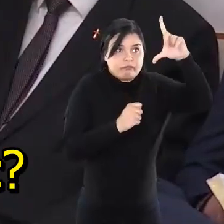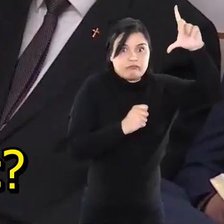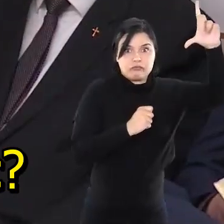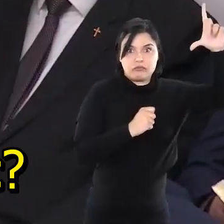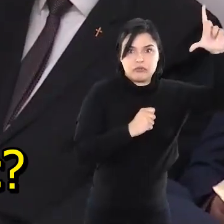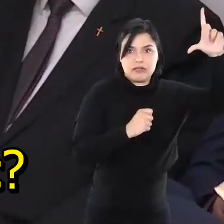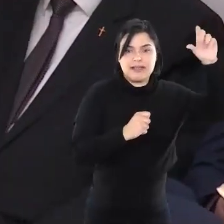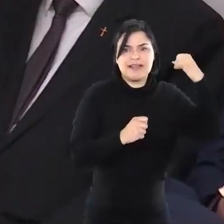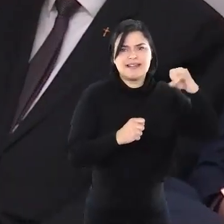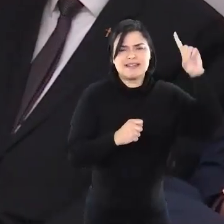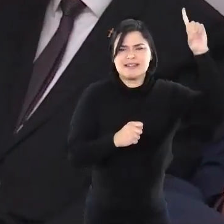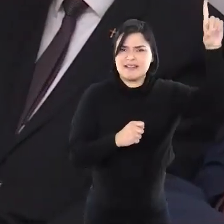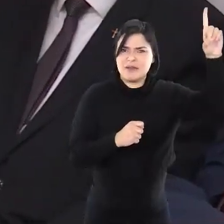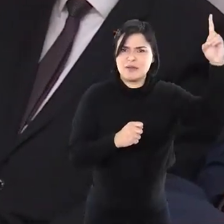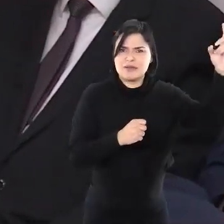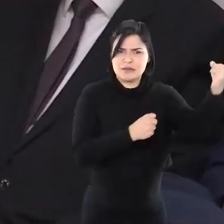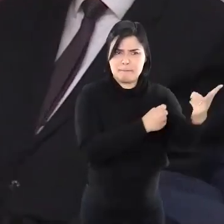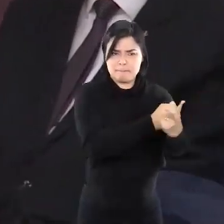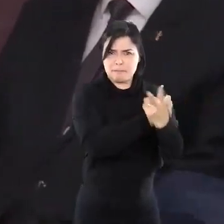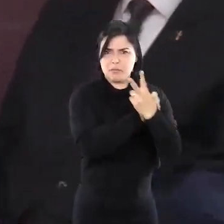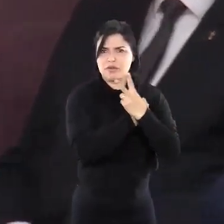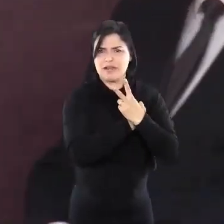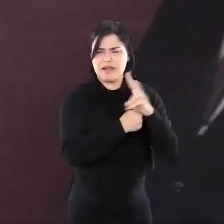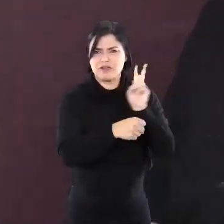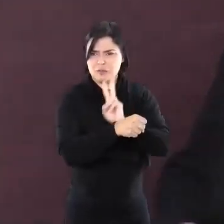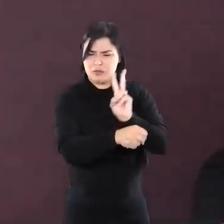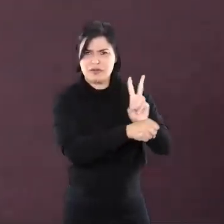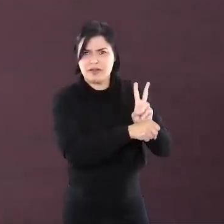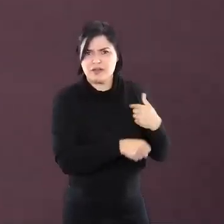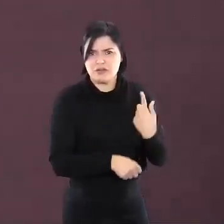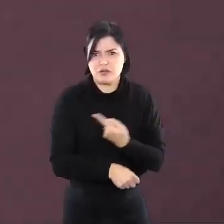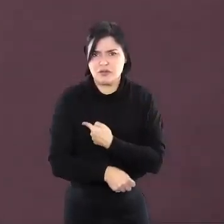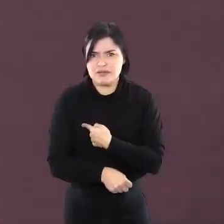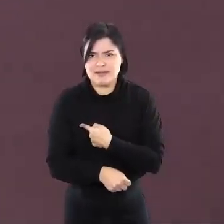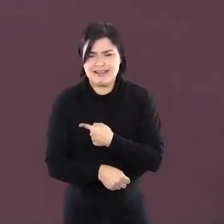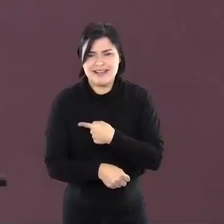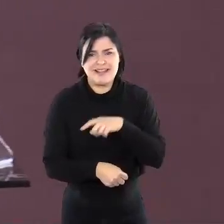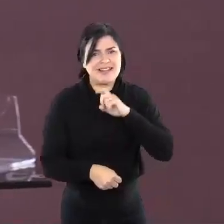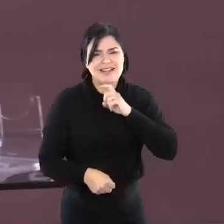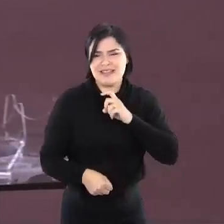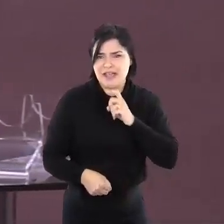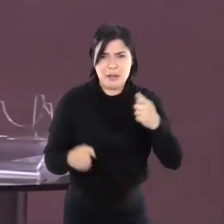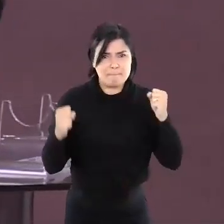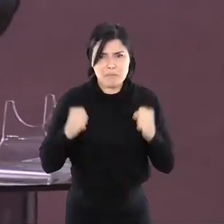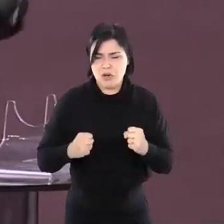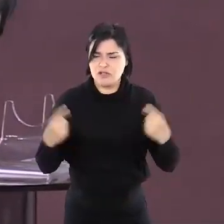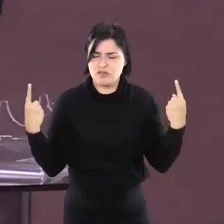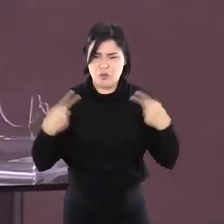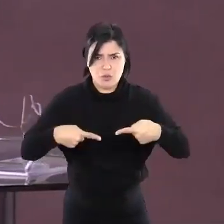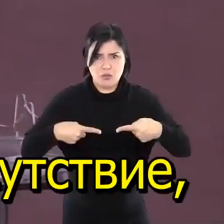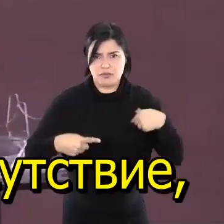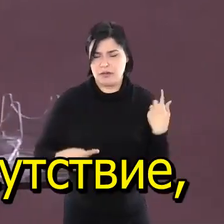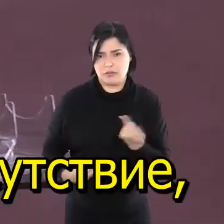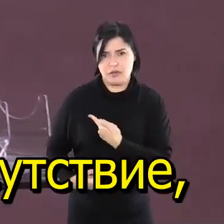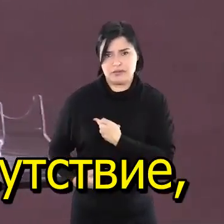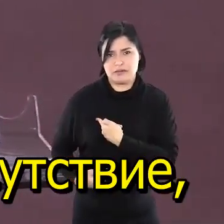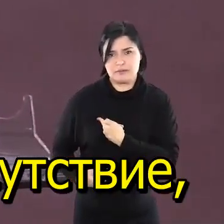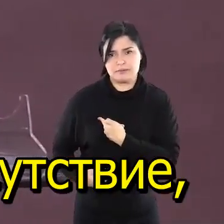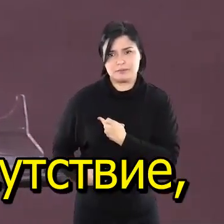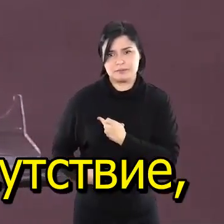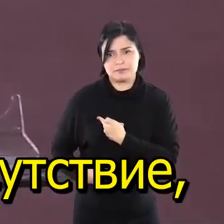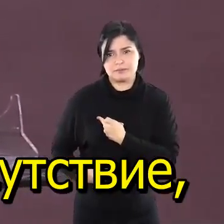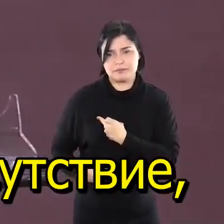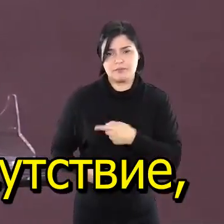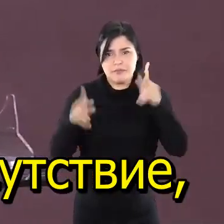contra nós? Então eu preciso estar consciente de que Deus está comigo. E essa presença